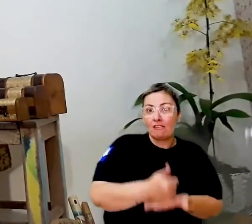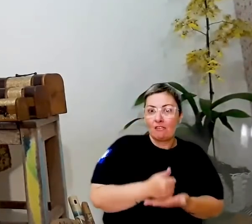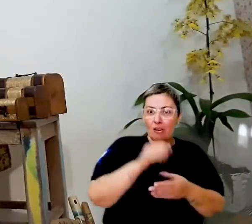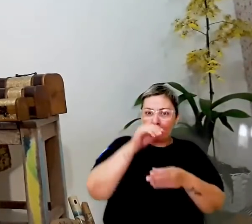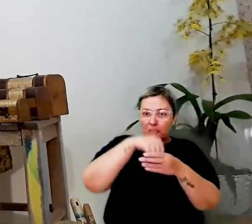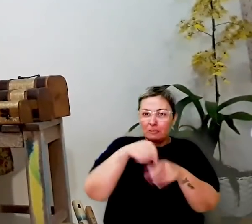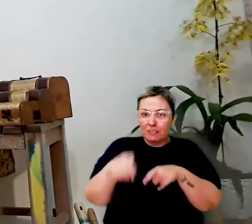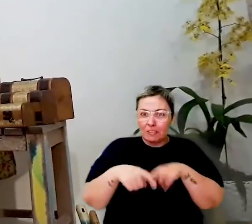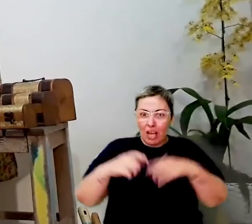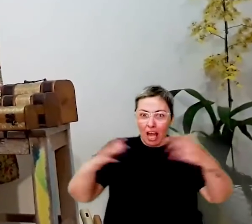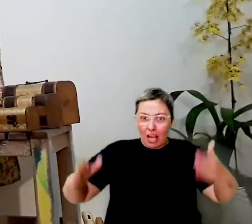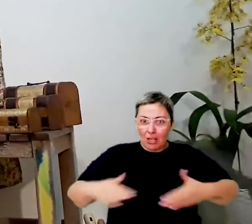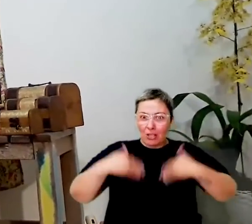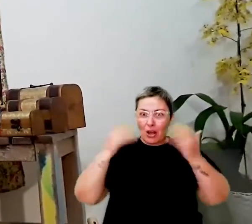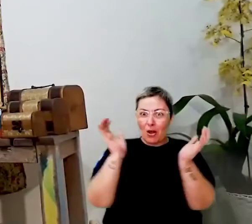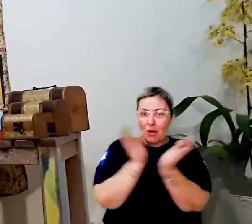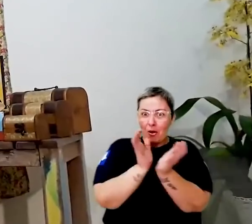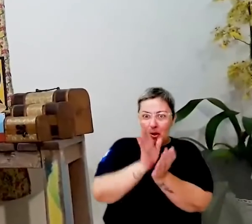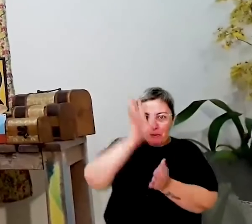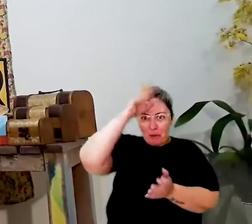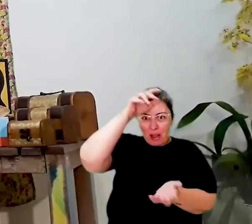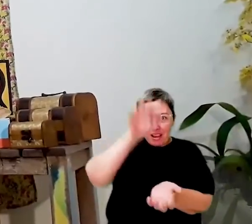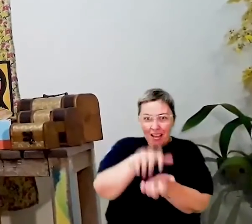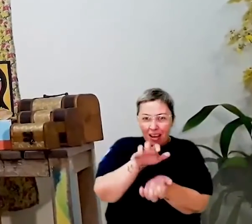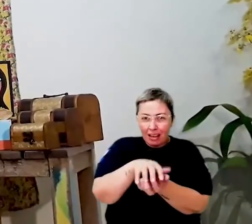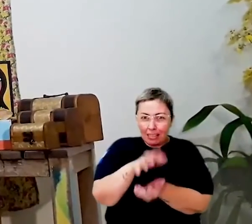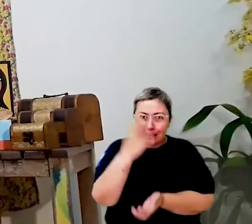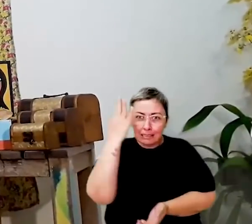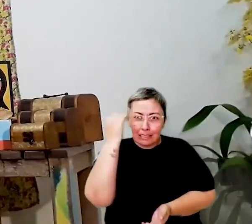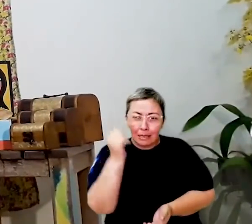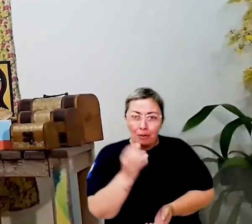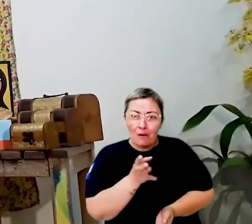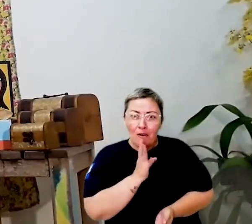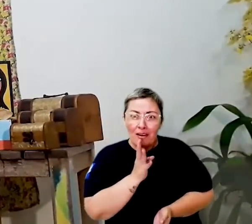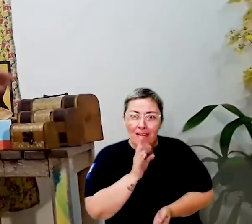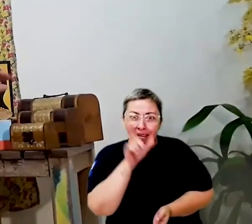turma. E sabem como que é a Cuca?